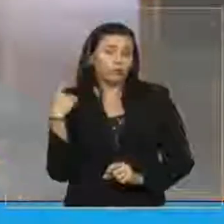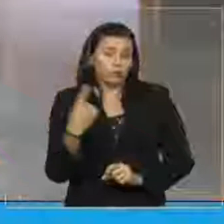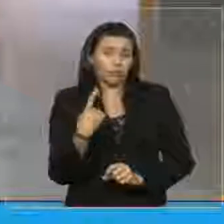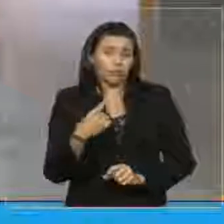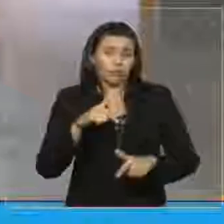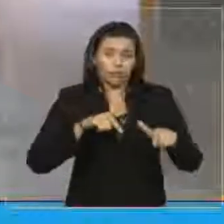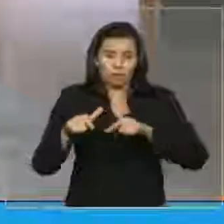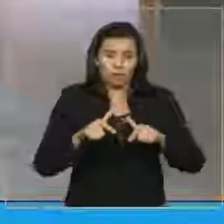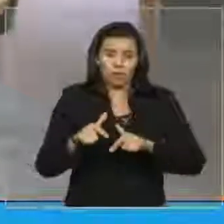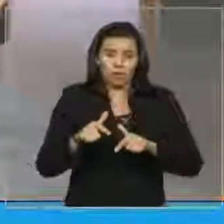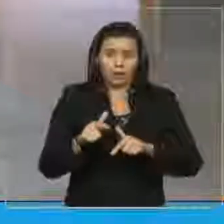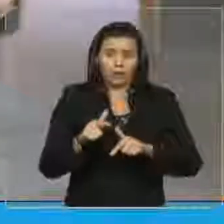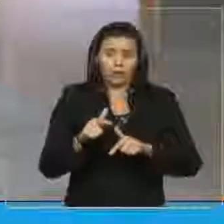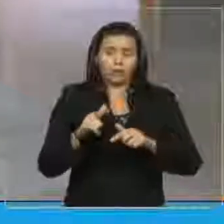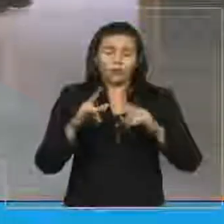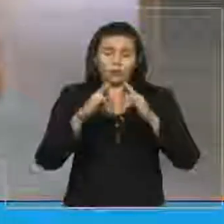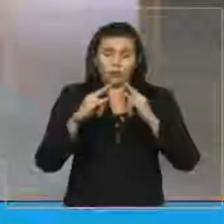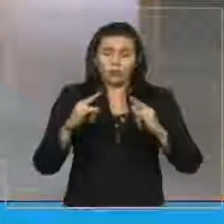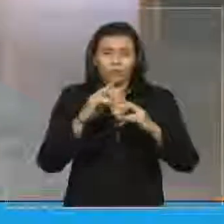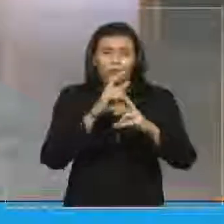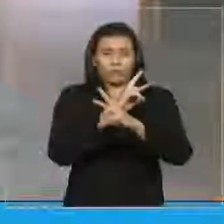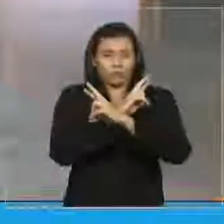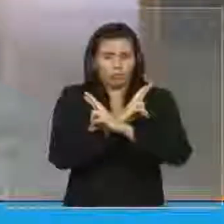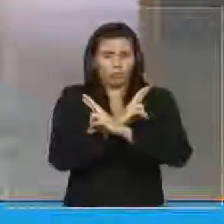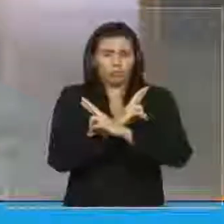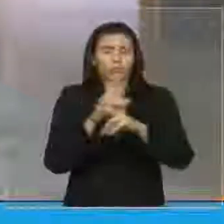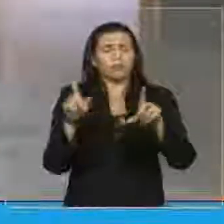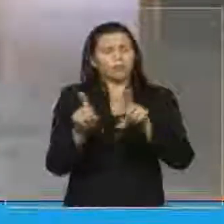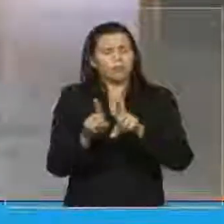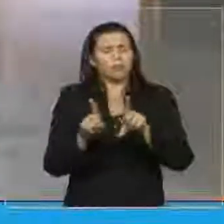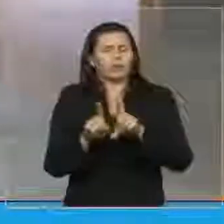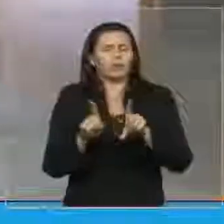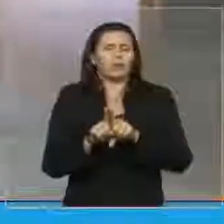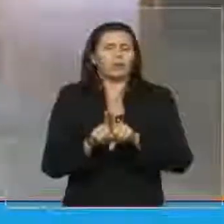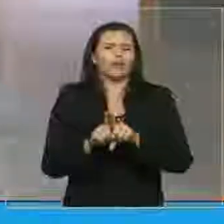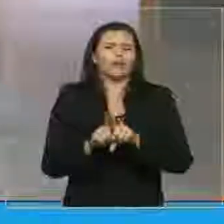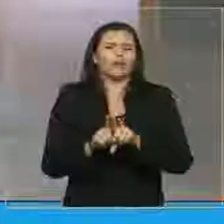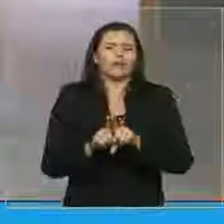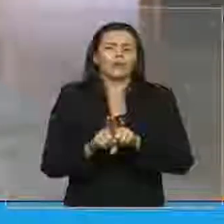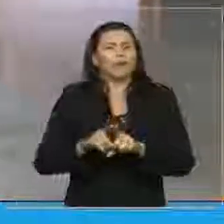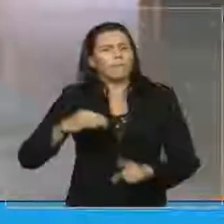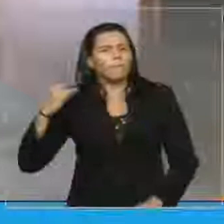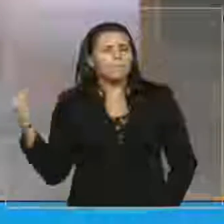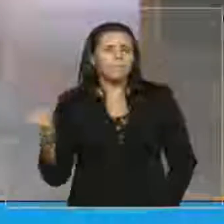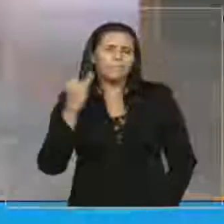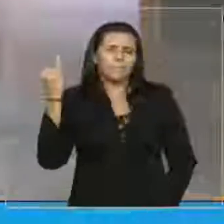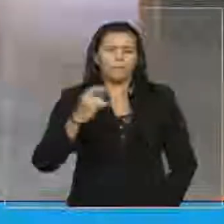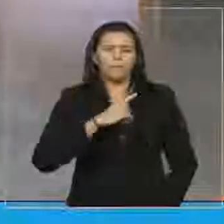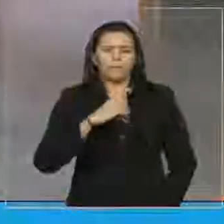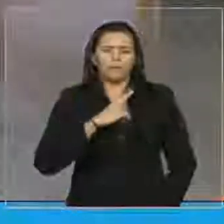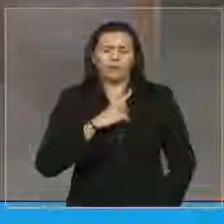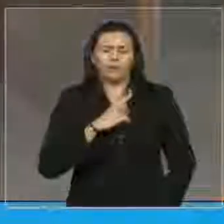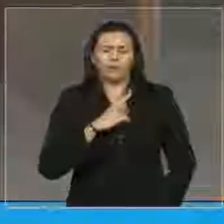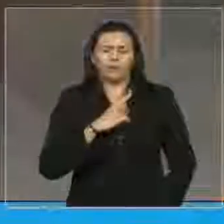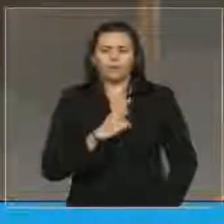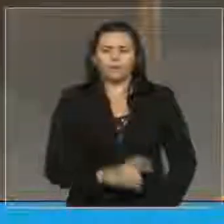instituição, que não somente cobra tributos, como simplesmente poderíamos rotular. Essa